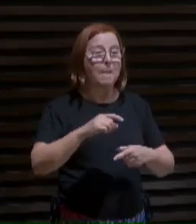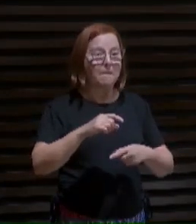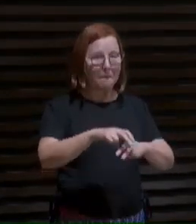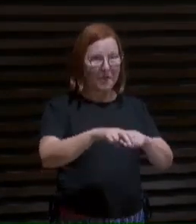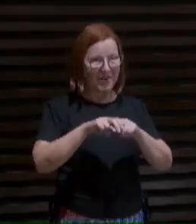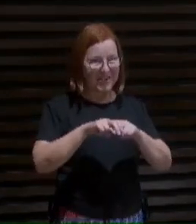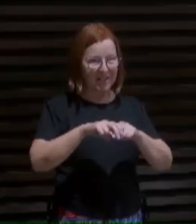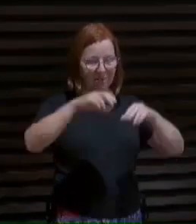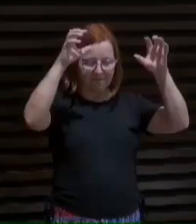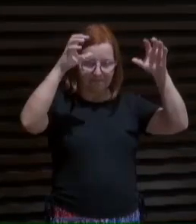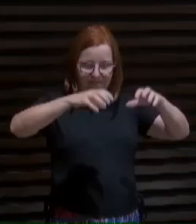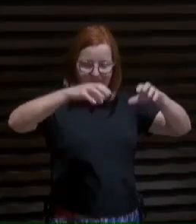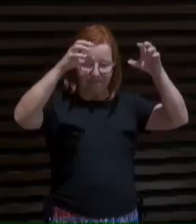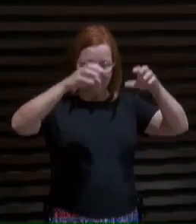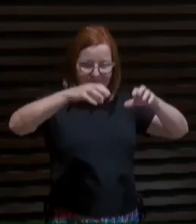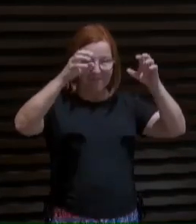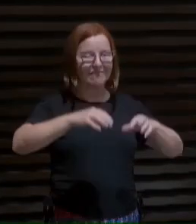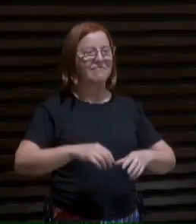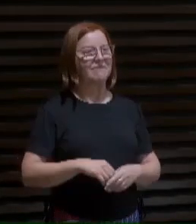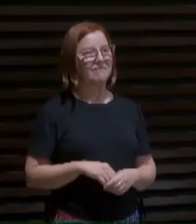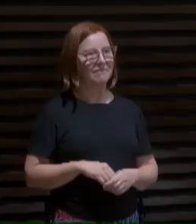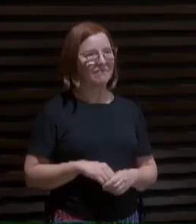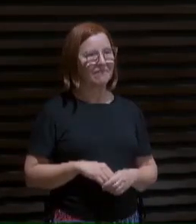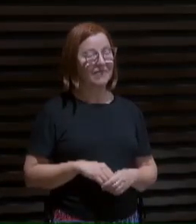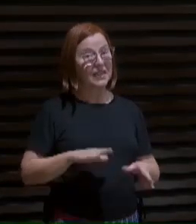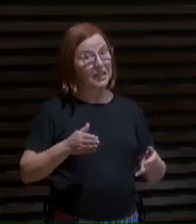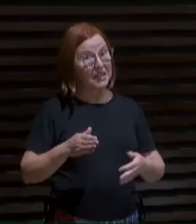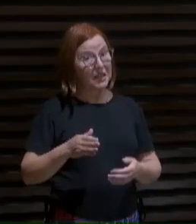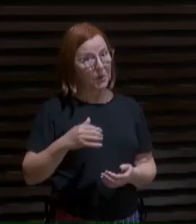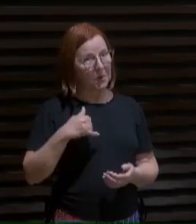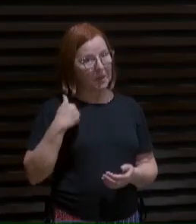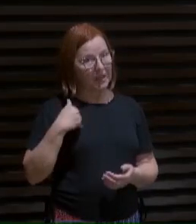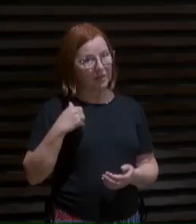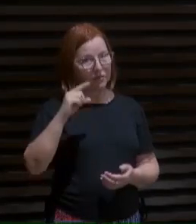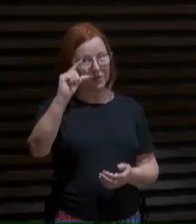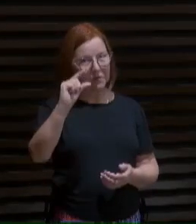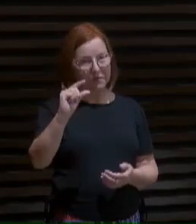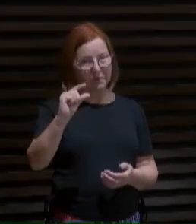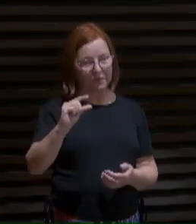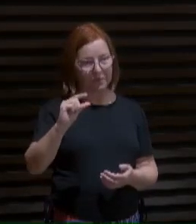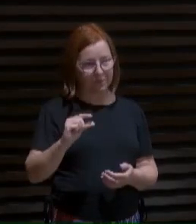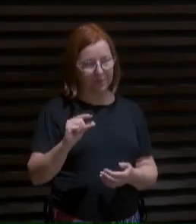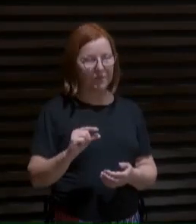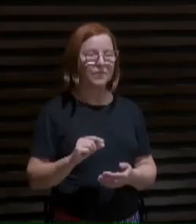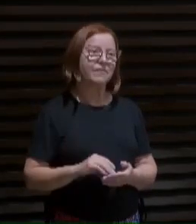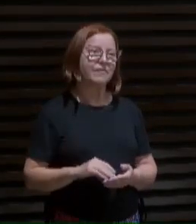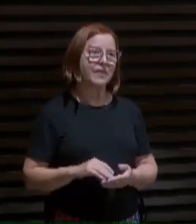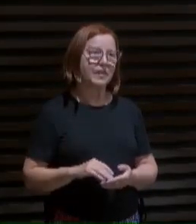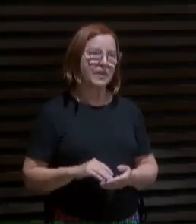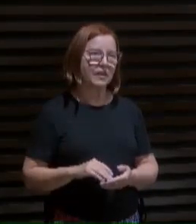E aí você vai verificar que a idade vai caindo, o Sem viveu 600,